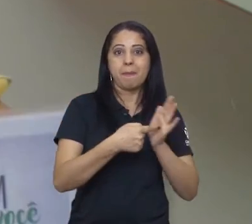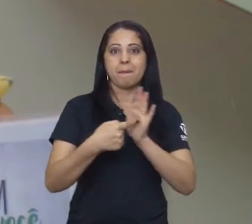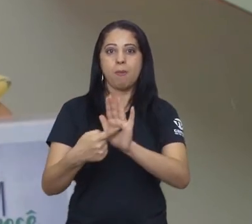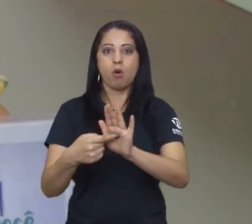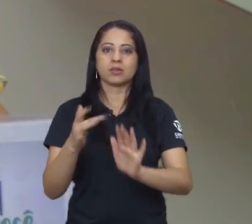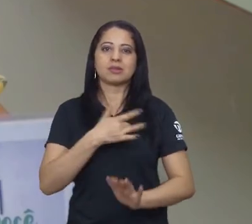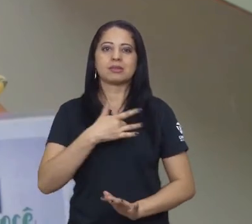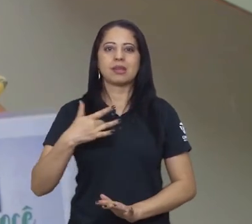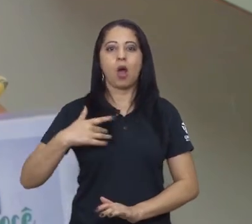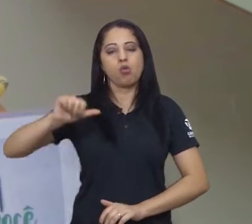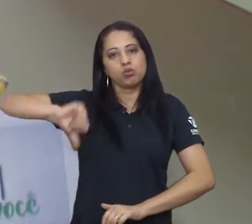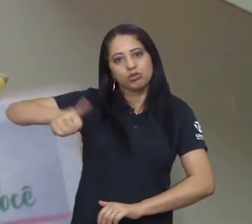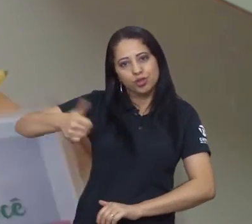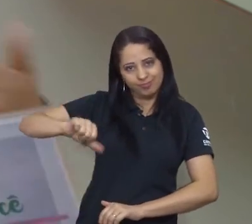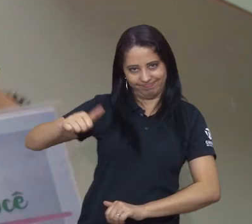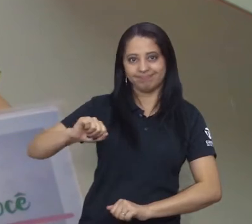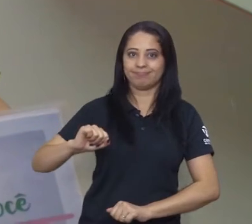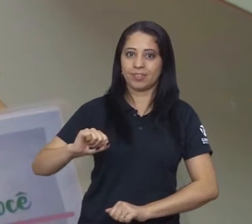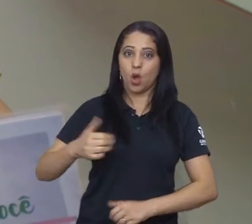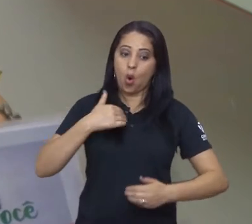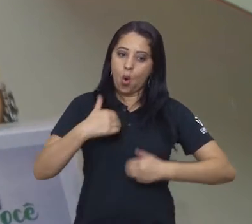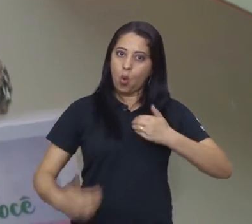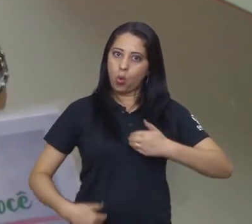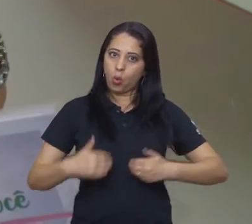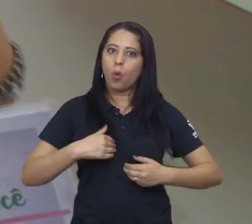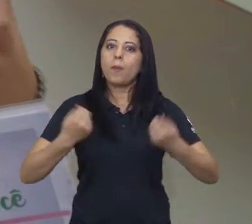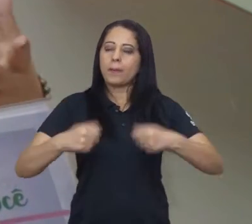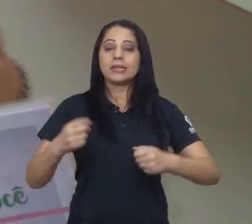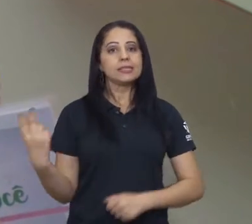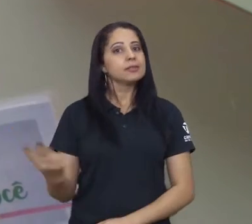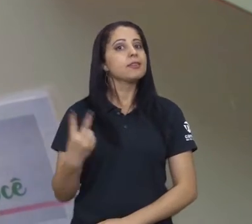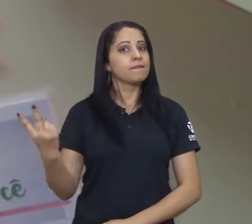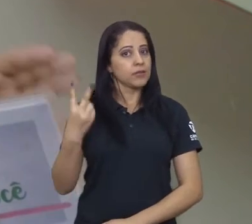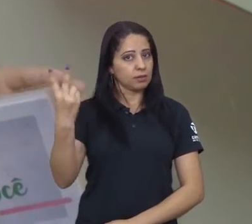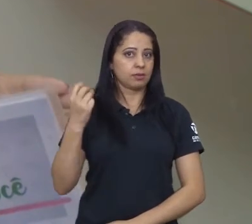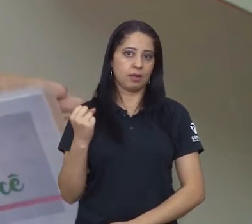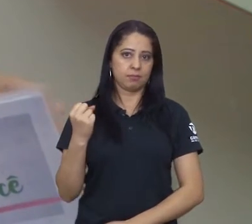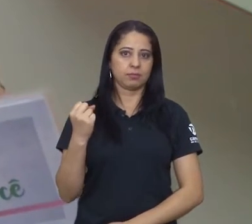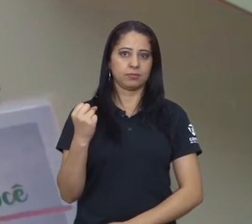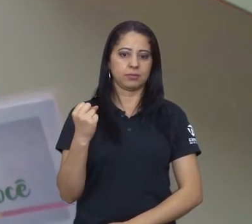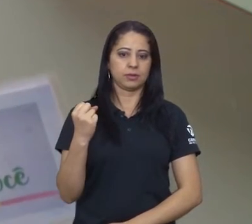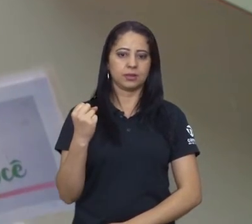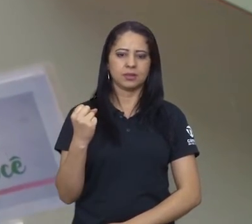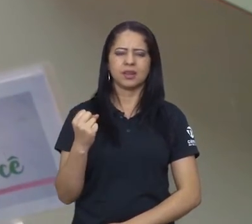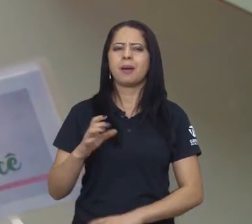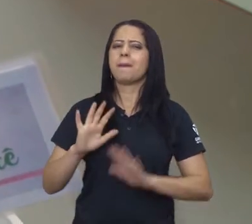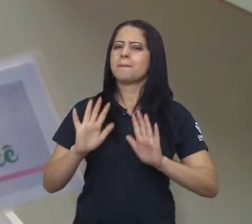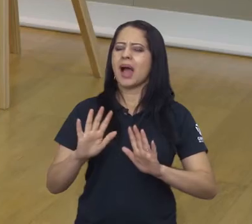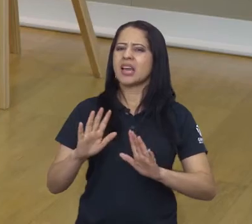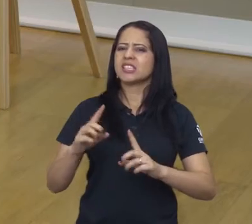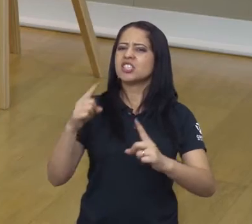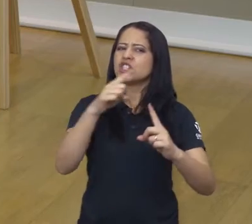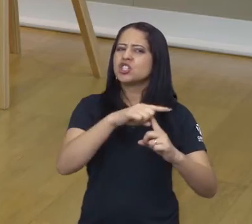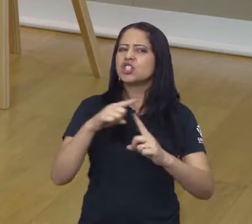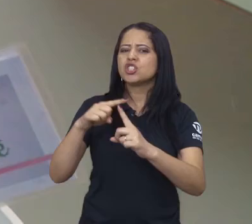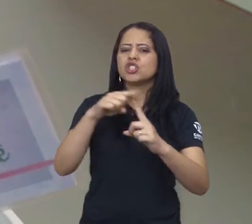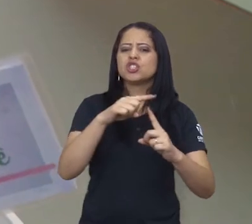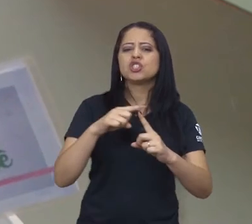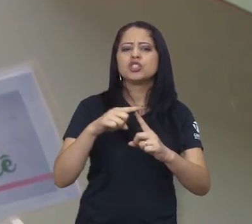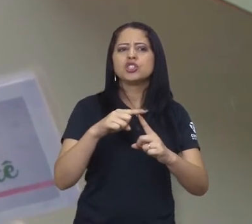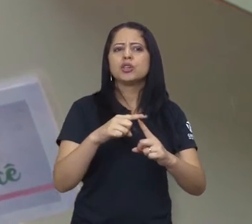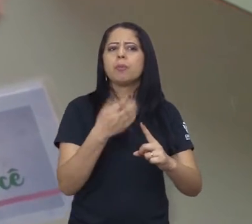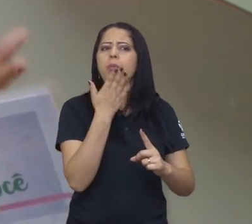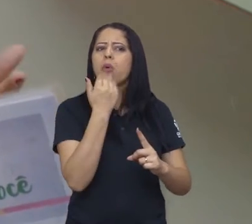nosso corpo necessita da energia dos alimentos para que nossas células funcionem bem Que tipo de alimentação ou